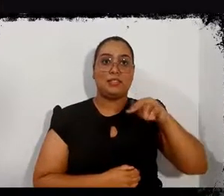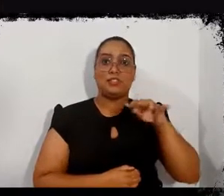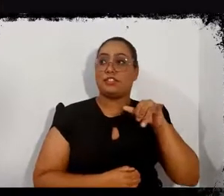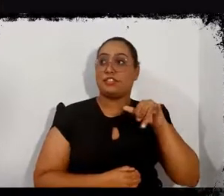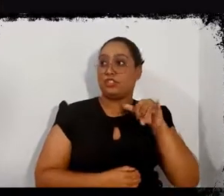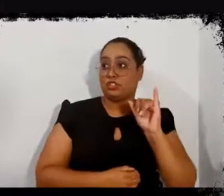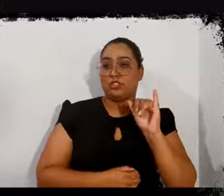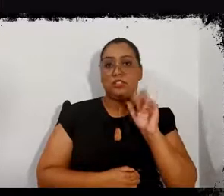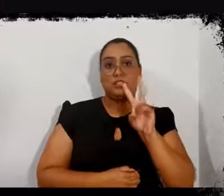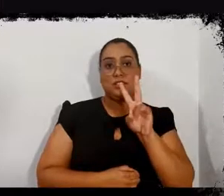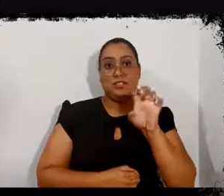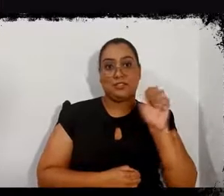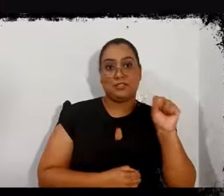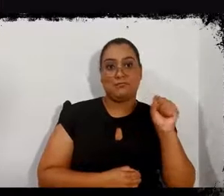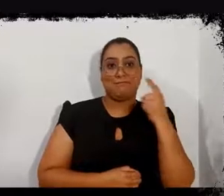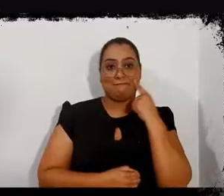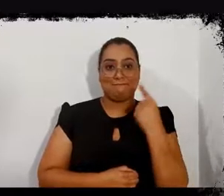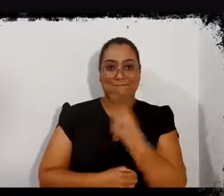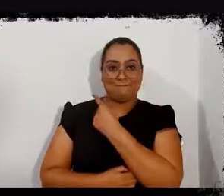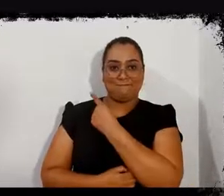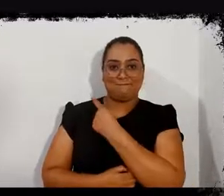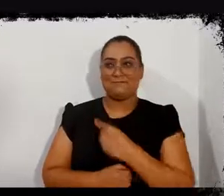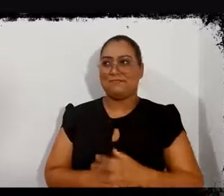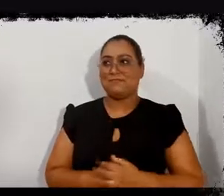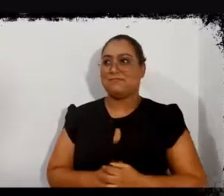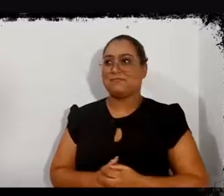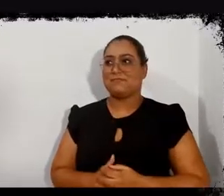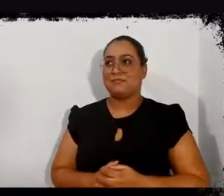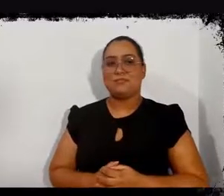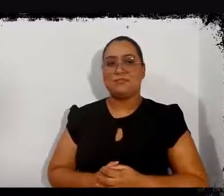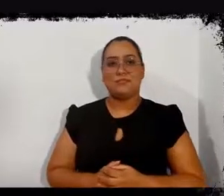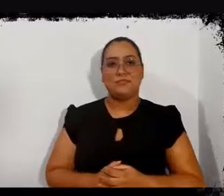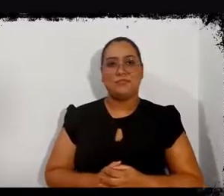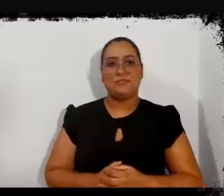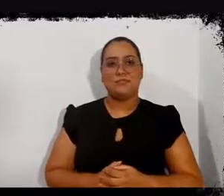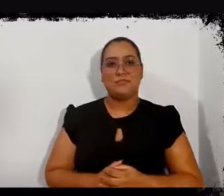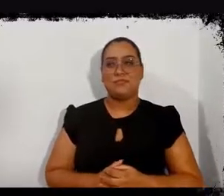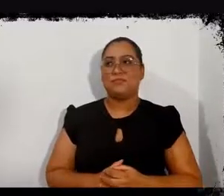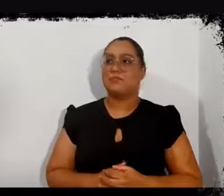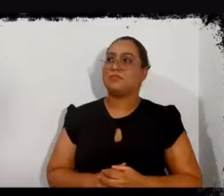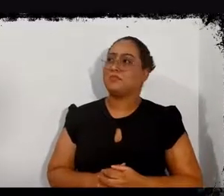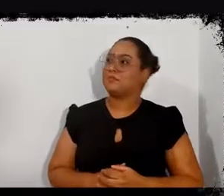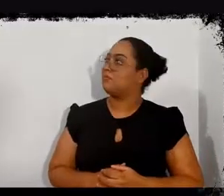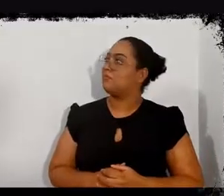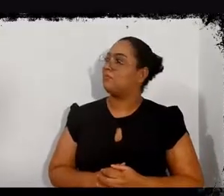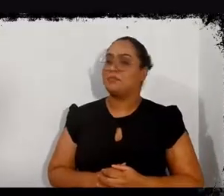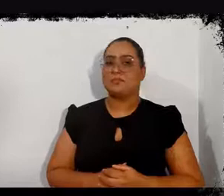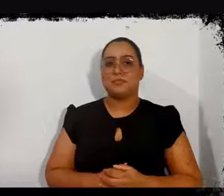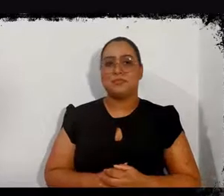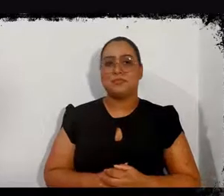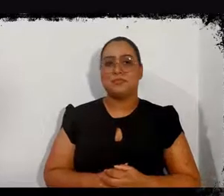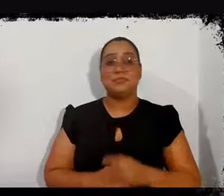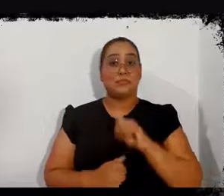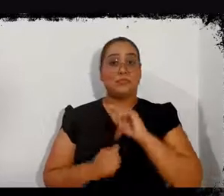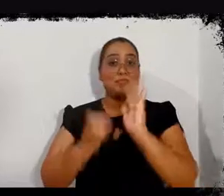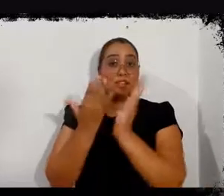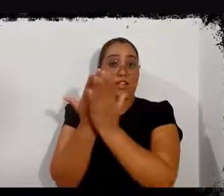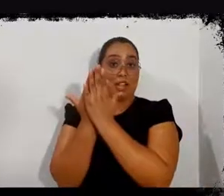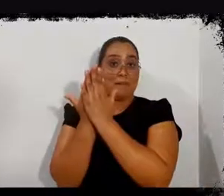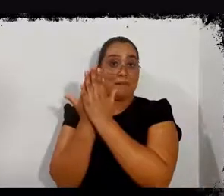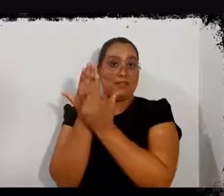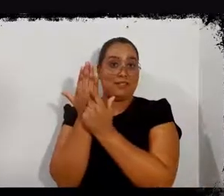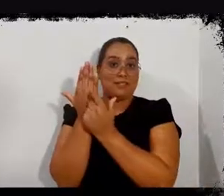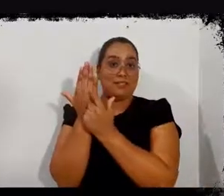atraído muitos estudiosos. O folclorista francês, o